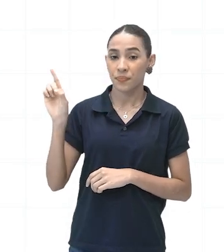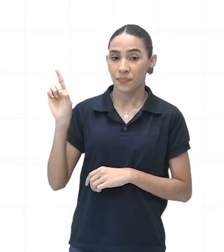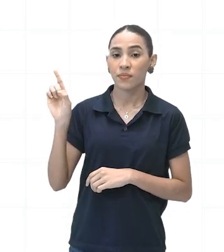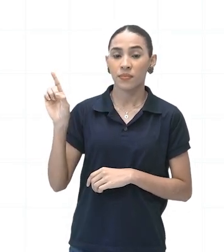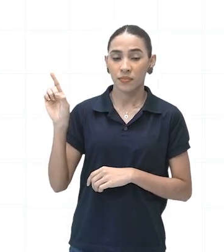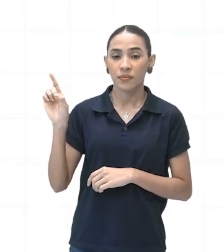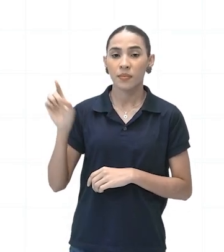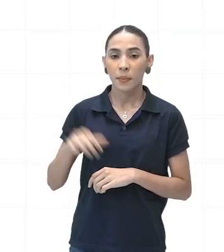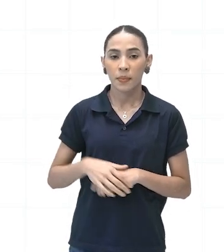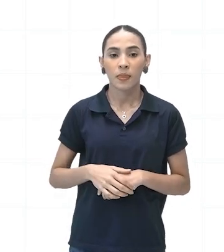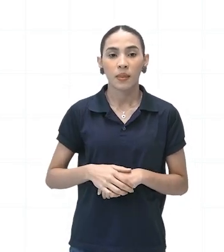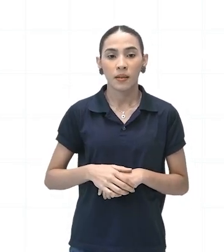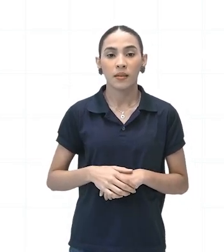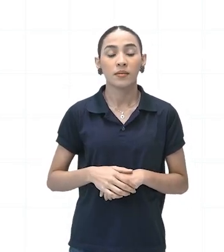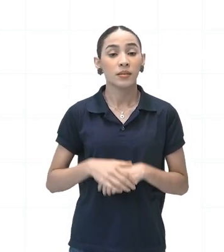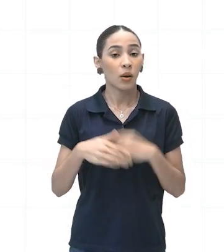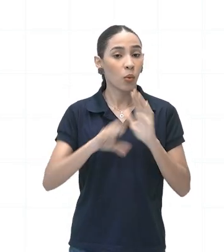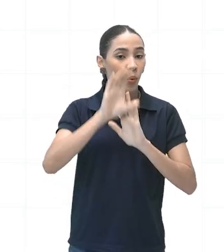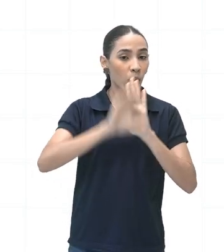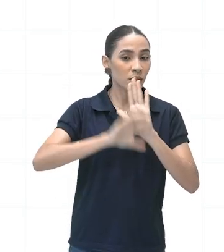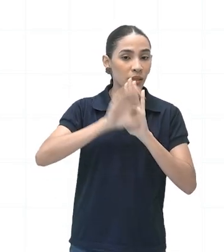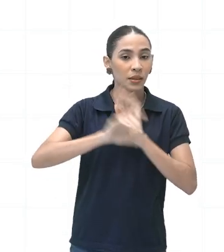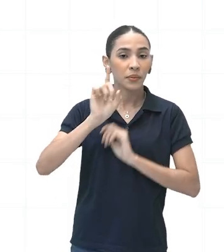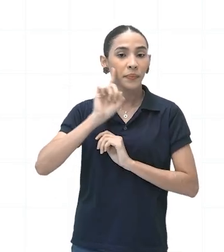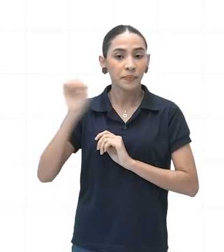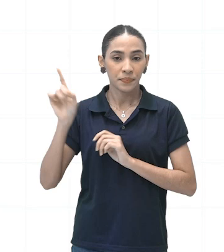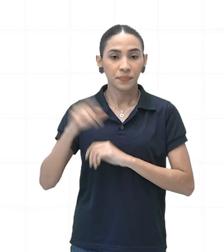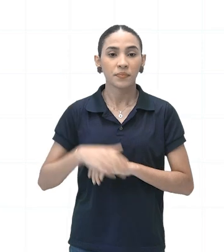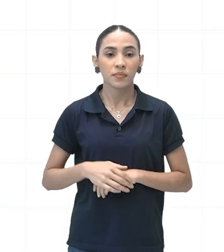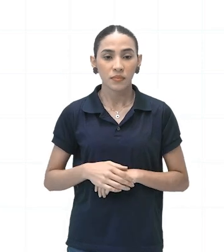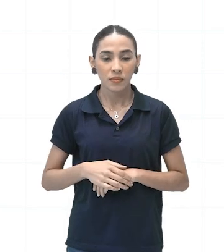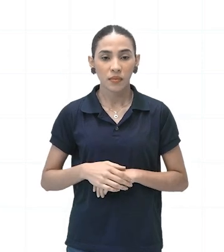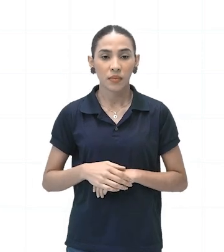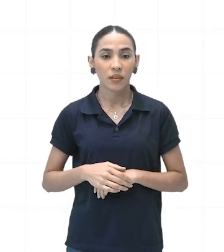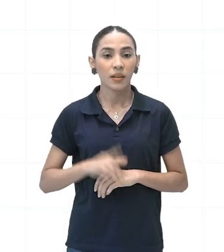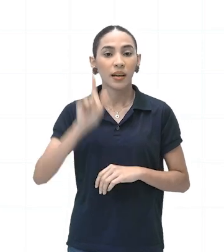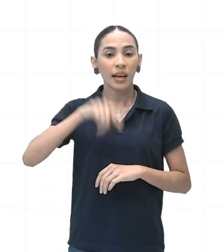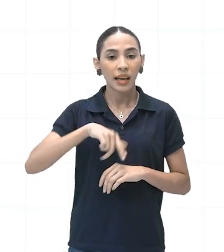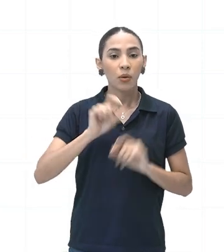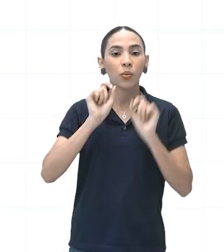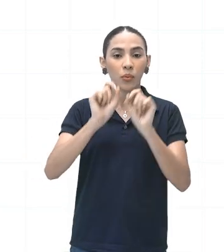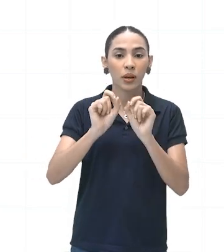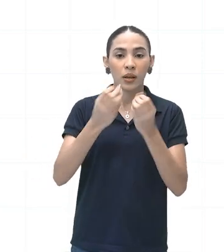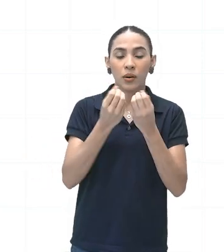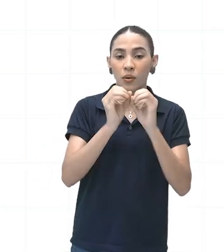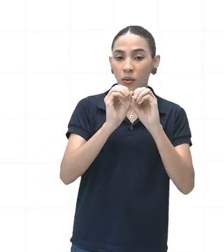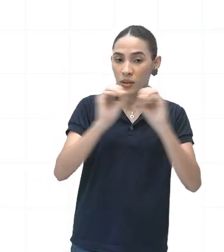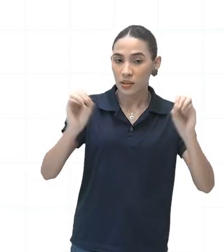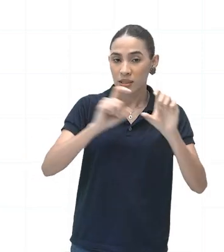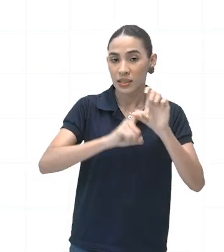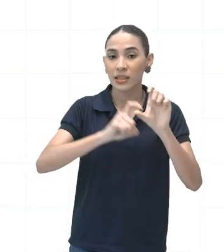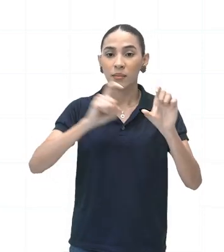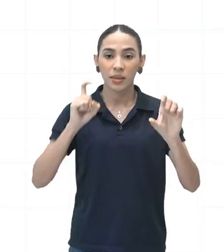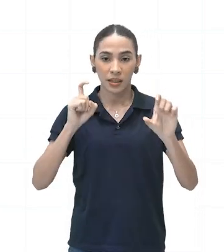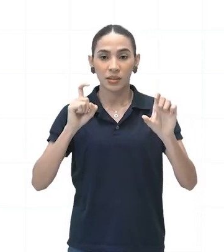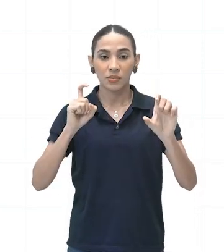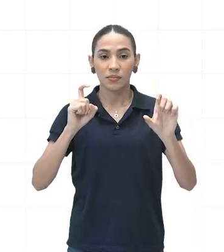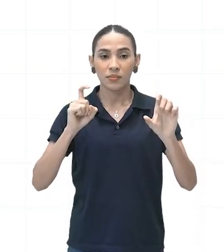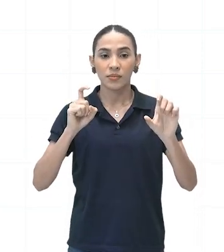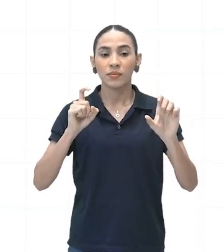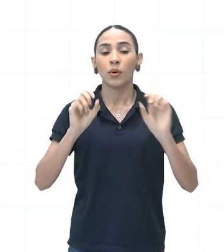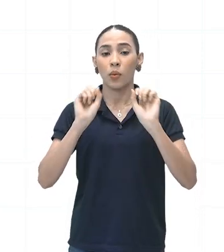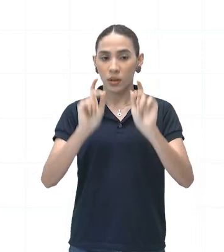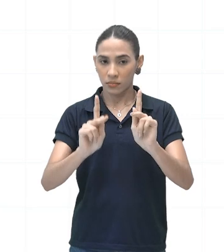coordenação. Segundo a definição do nosso teórico, é constituído de orações